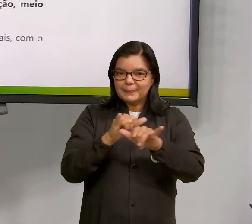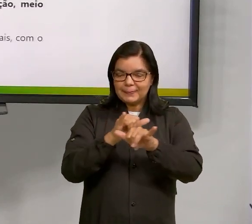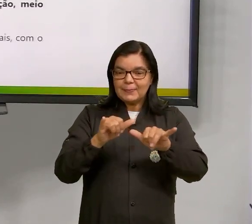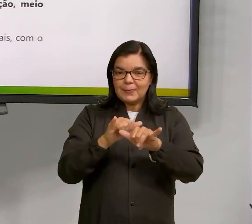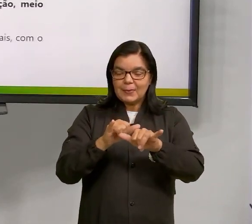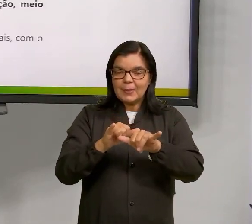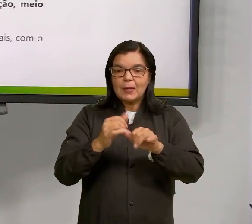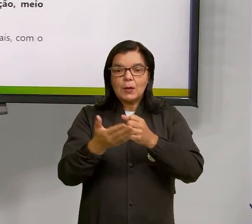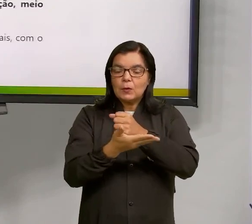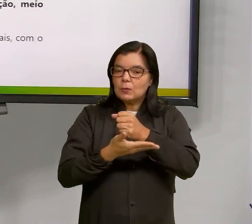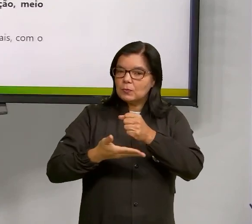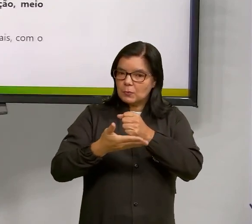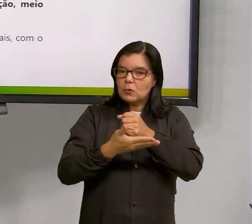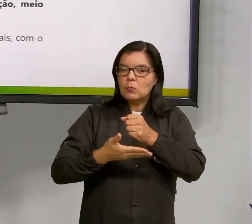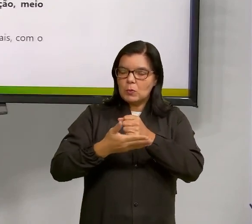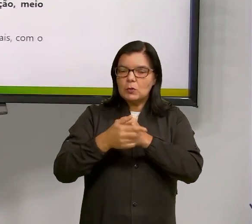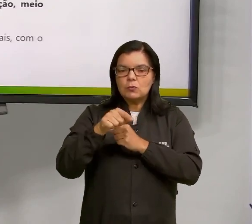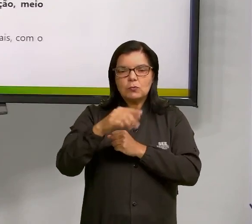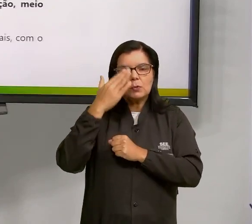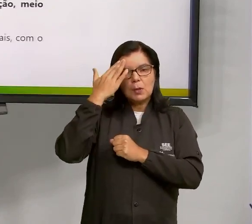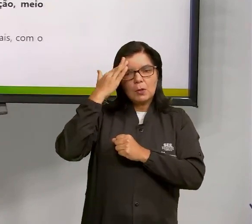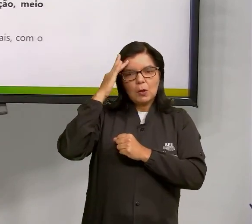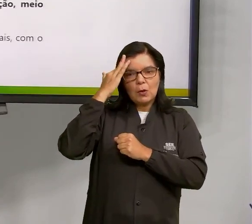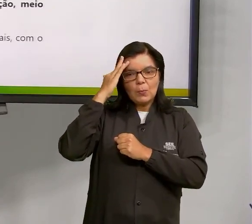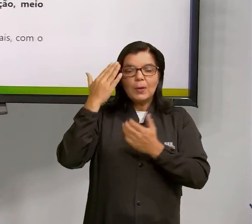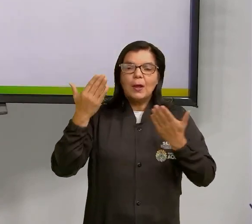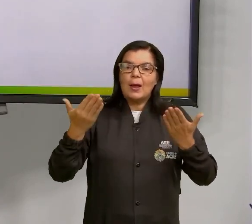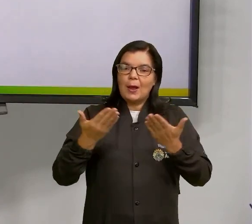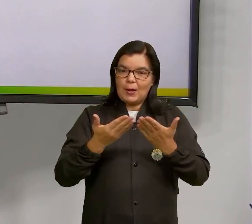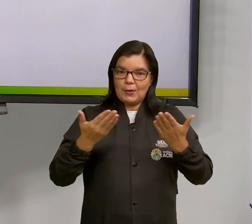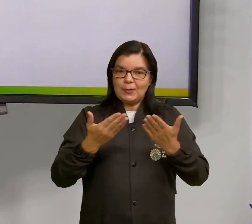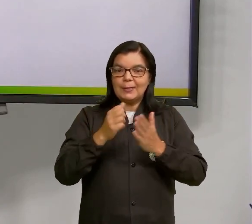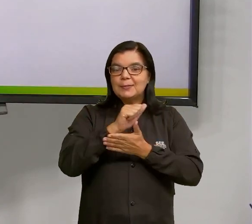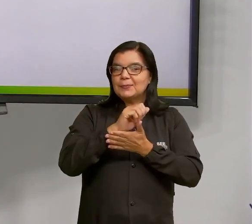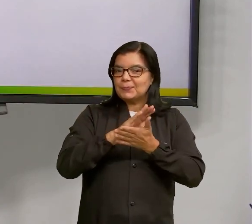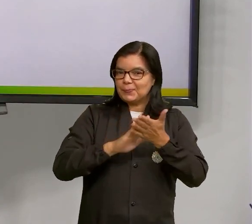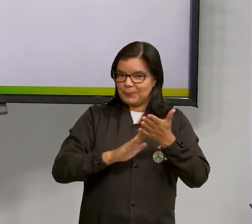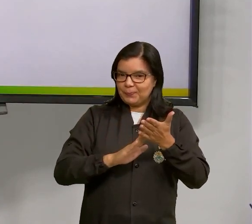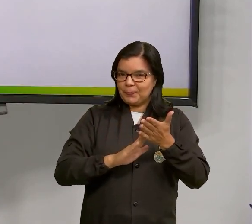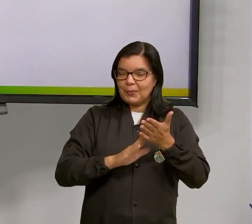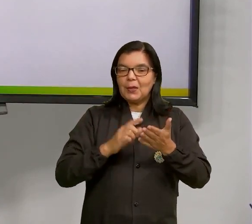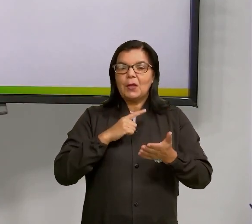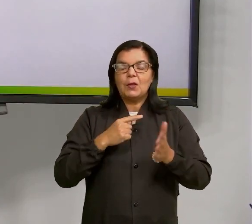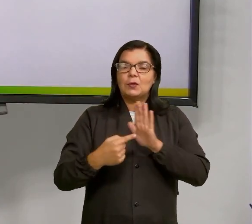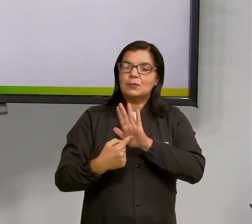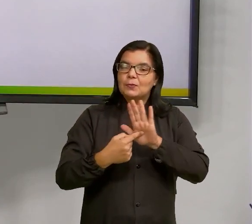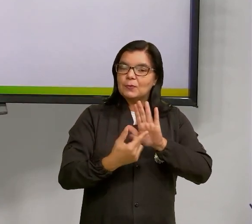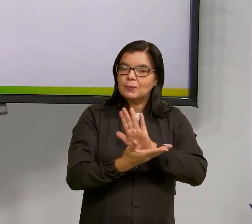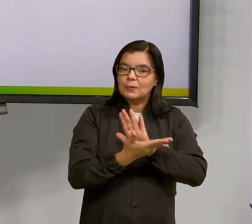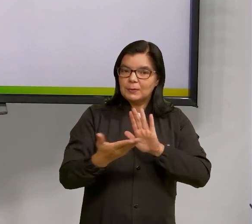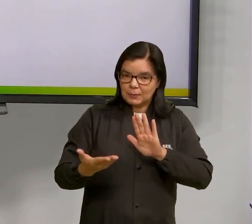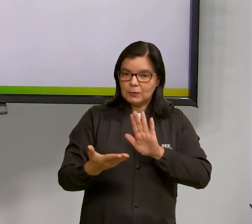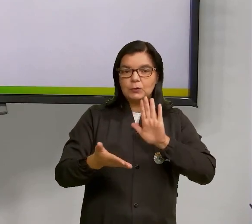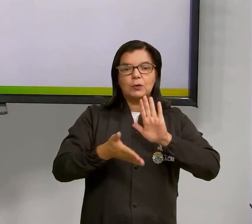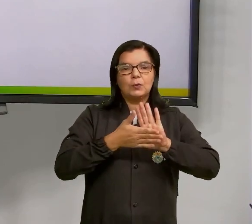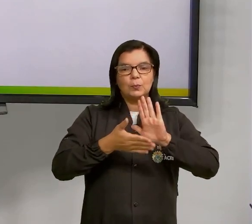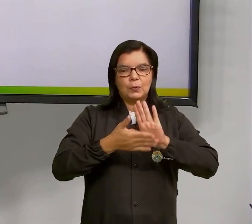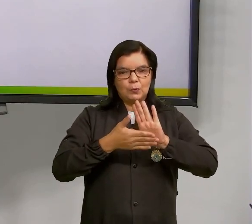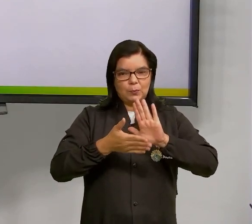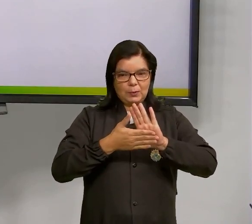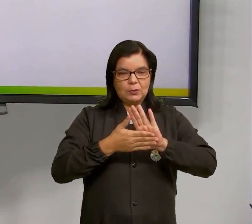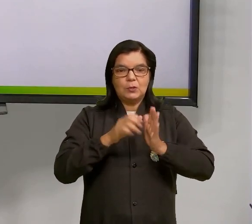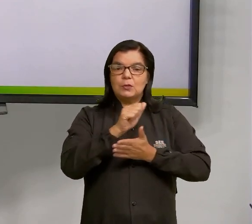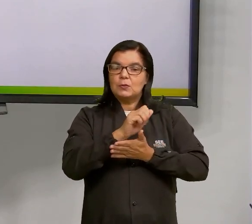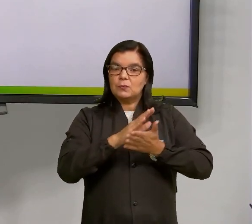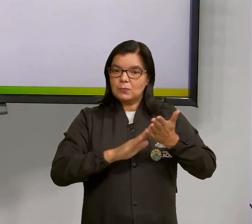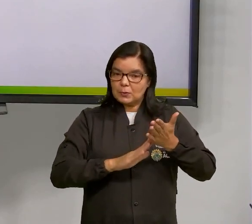e, com base na sua compreensão, vamos desenvolver uma atividade. Eu trago aqui uma proposta de